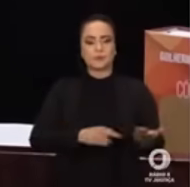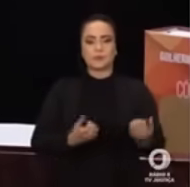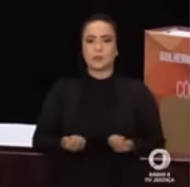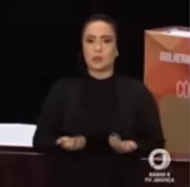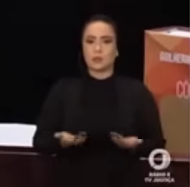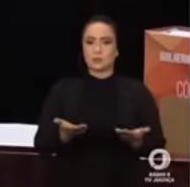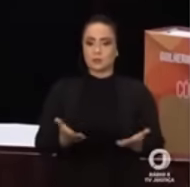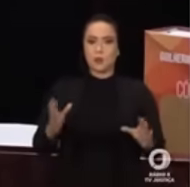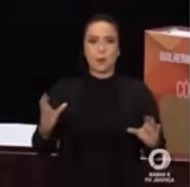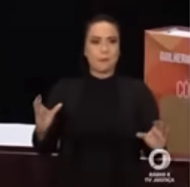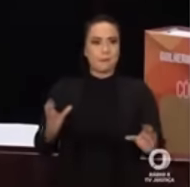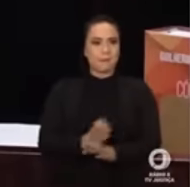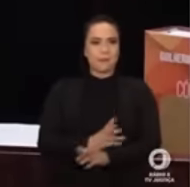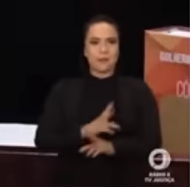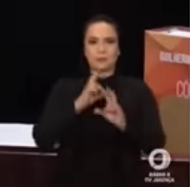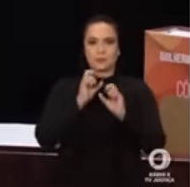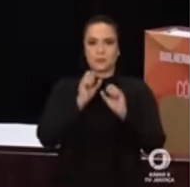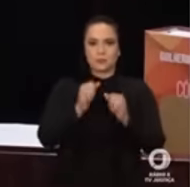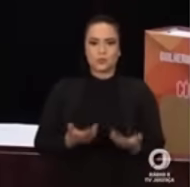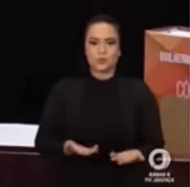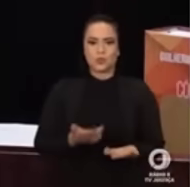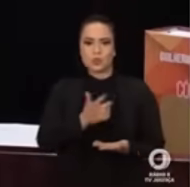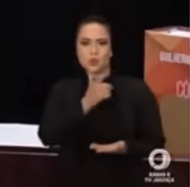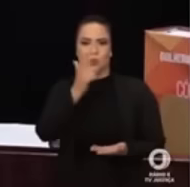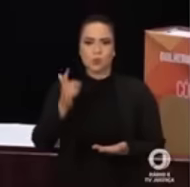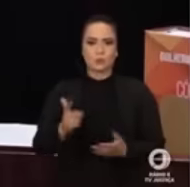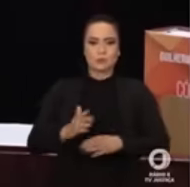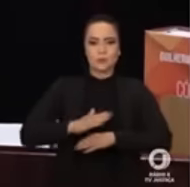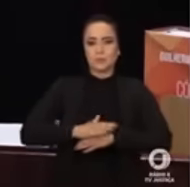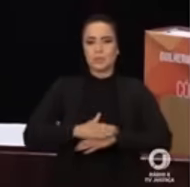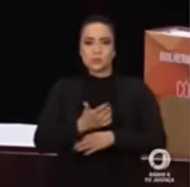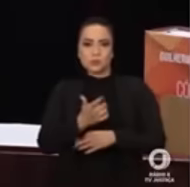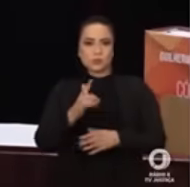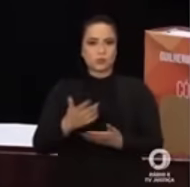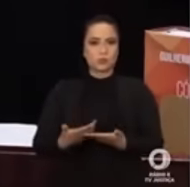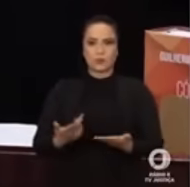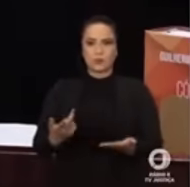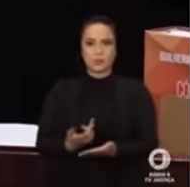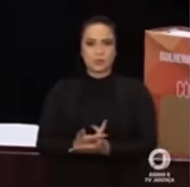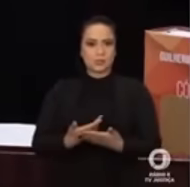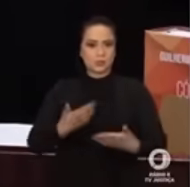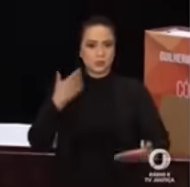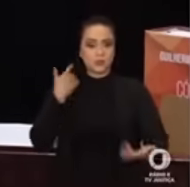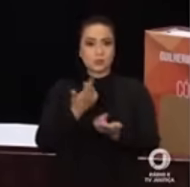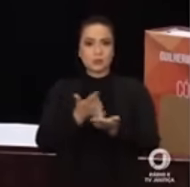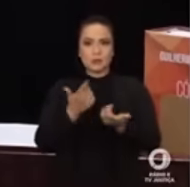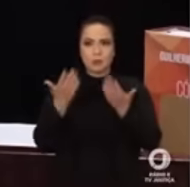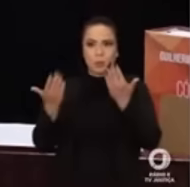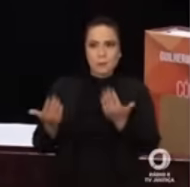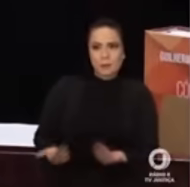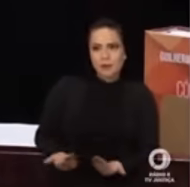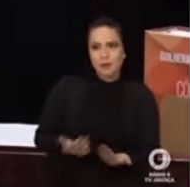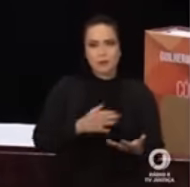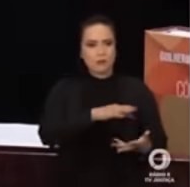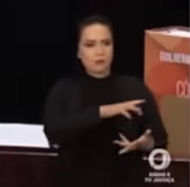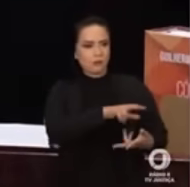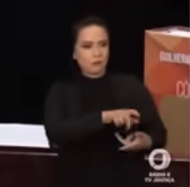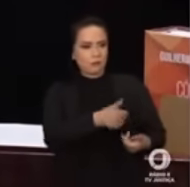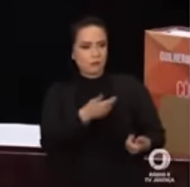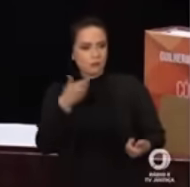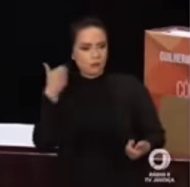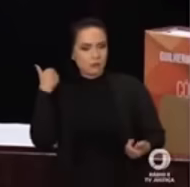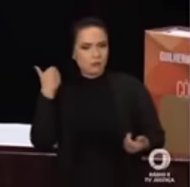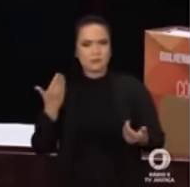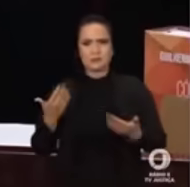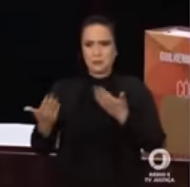isso, e que em outras ocasiões isso não tinha acontecido. Não dá para comparar um mundo de antes com o mundo de agora.